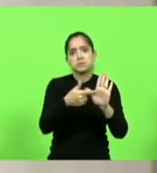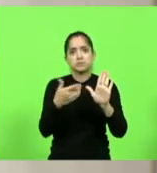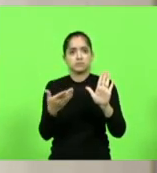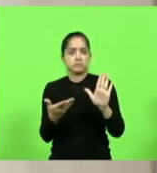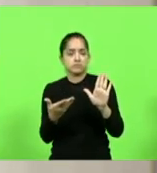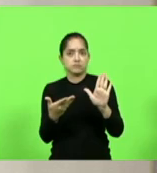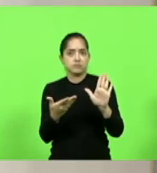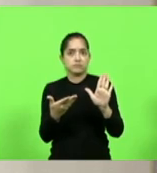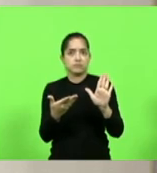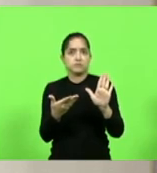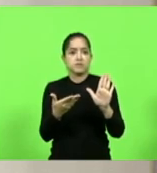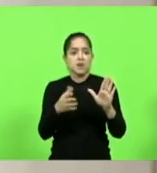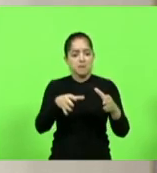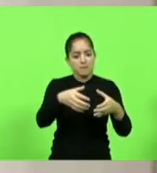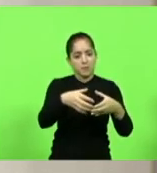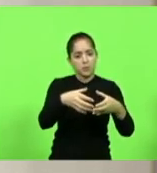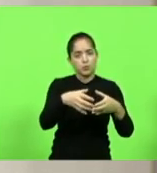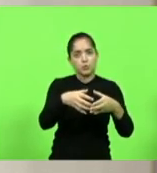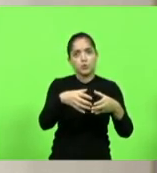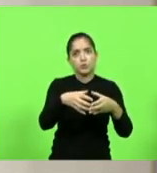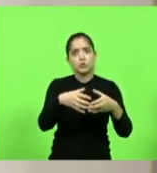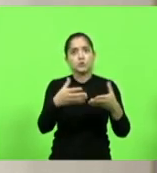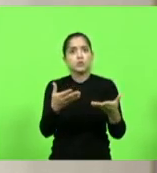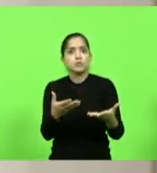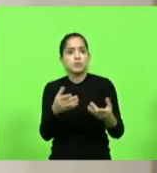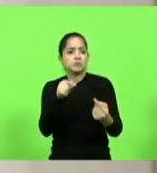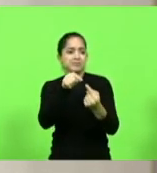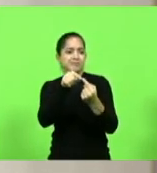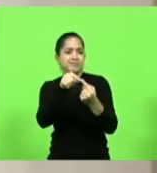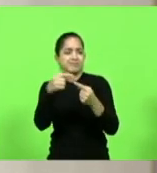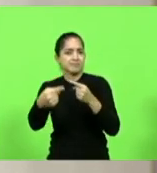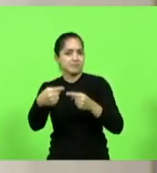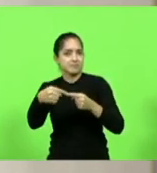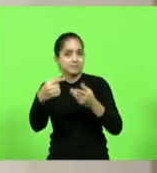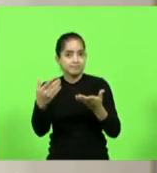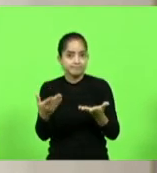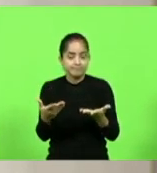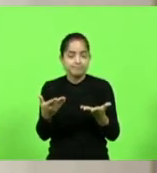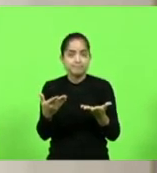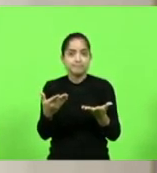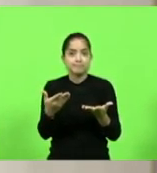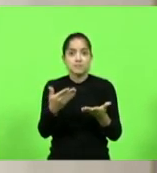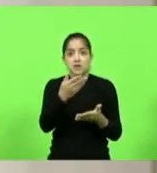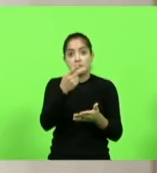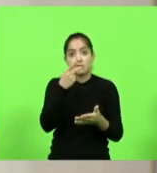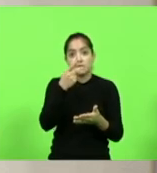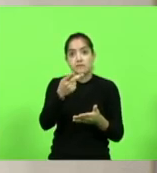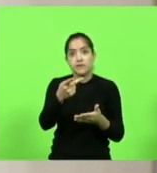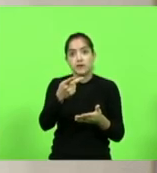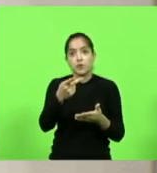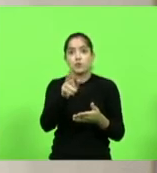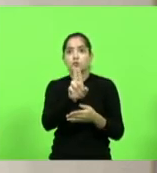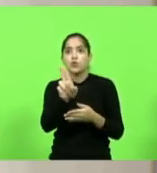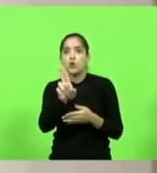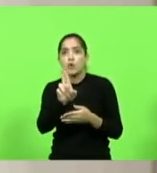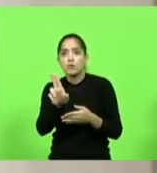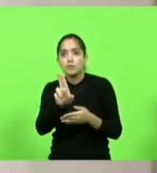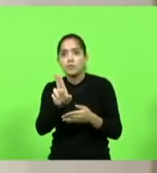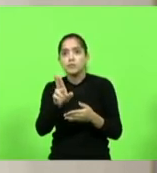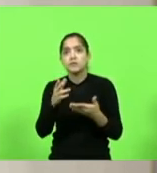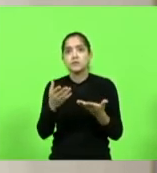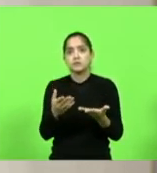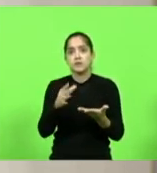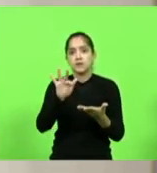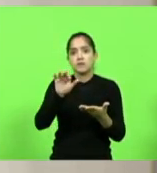parte dos integrantes tem ligações políticas. Né? Vossa Excelência mencionou um nome aqui do